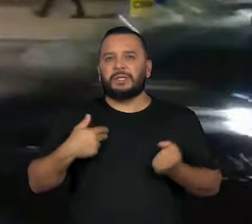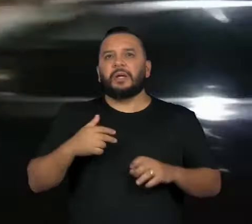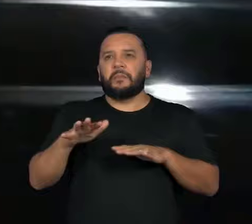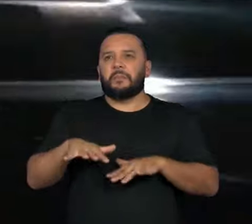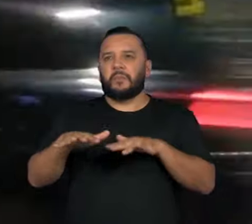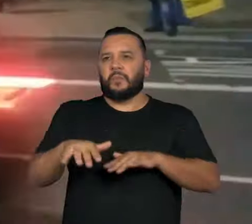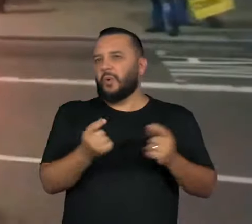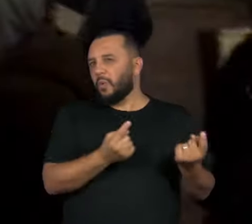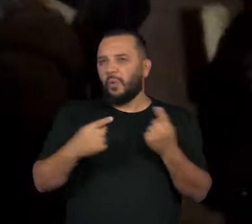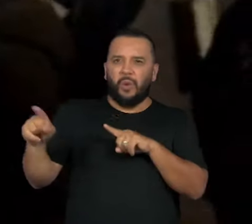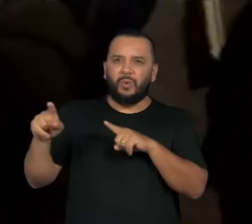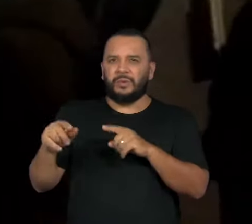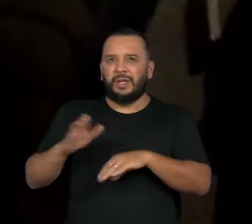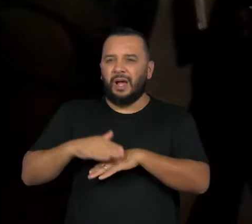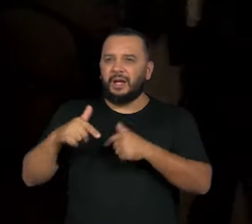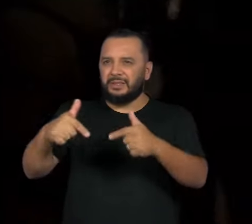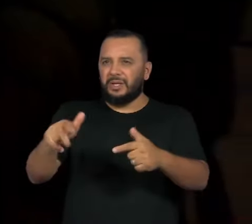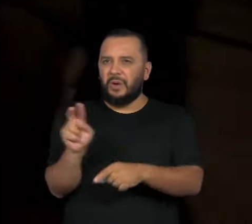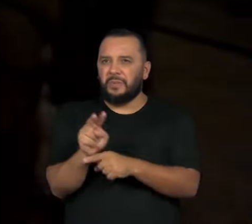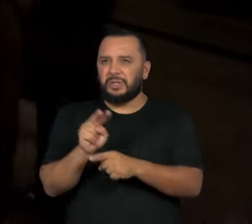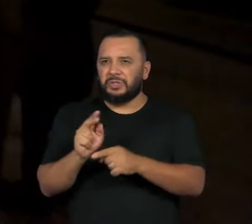medida.